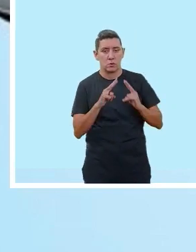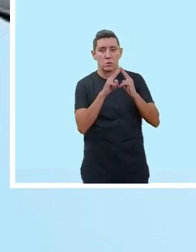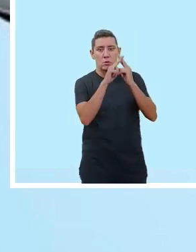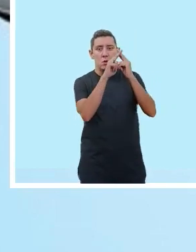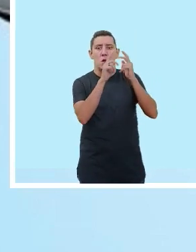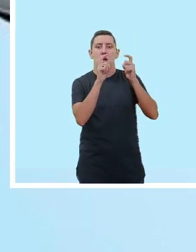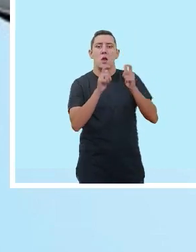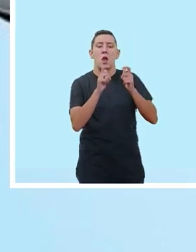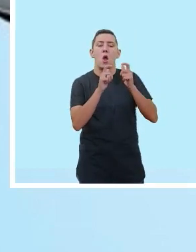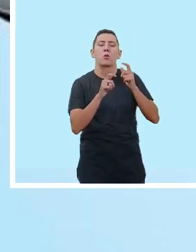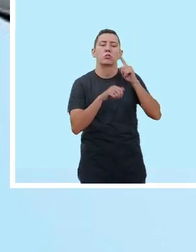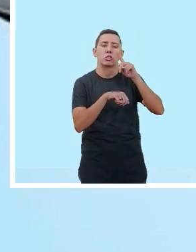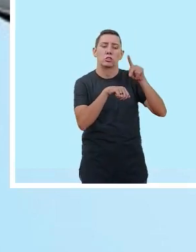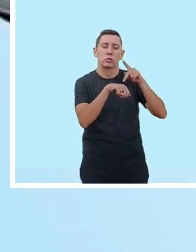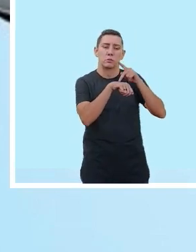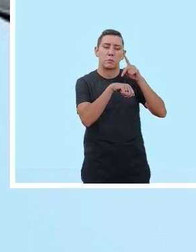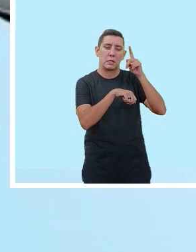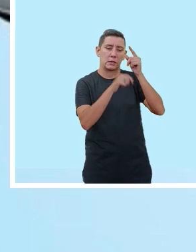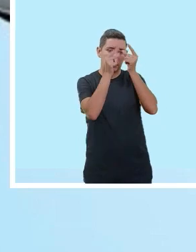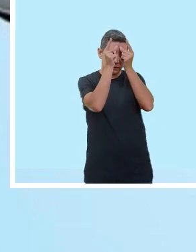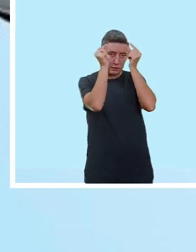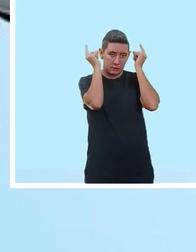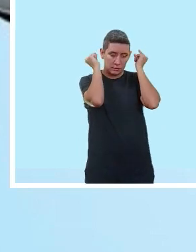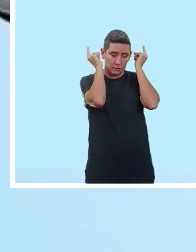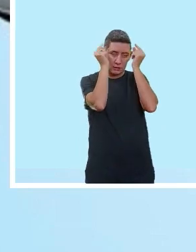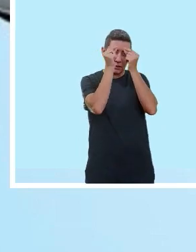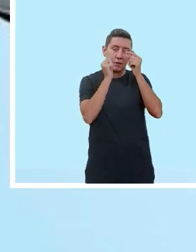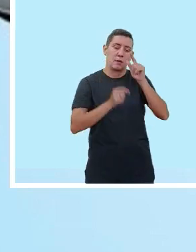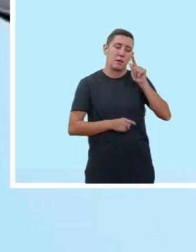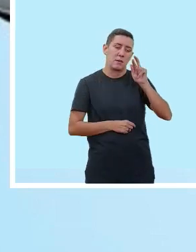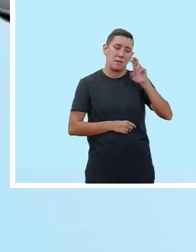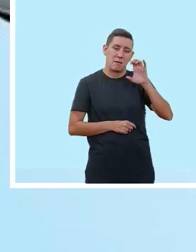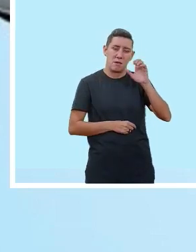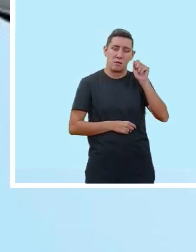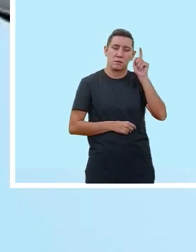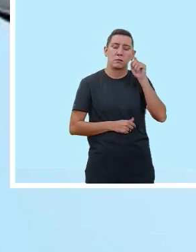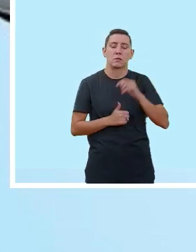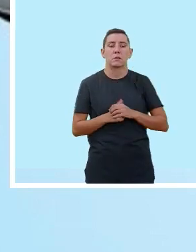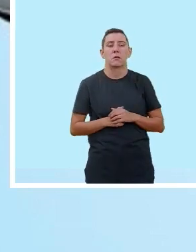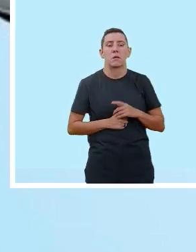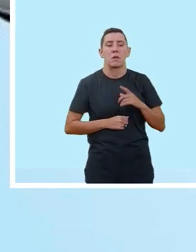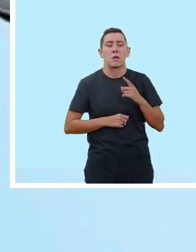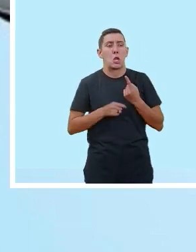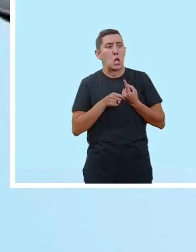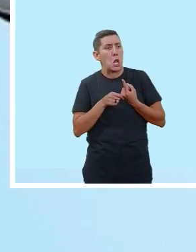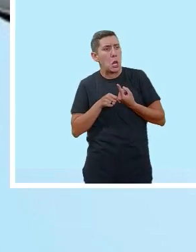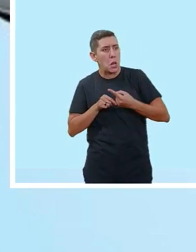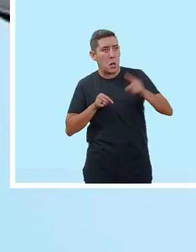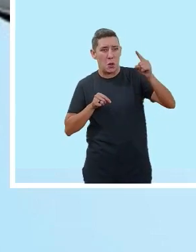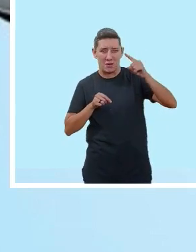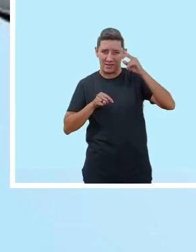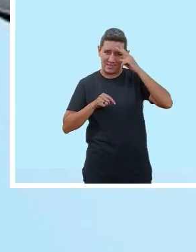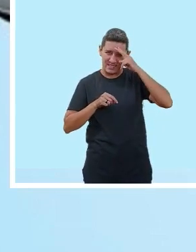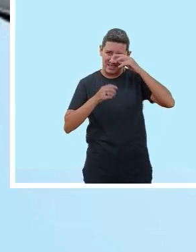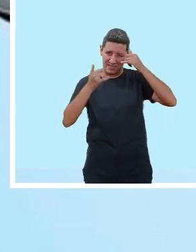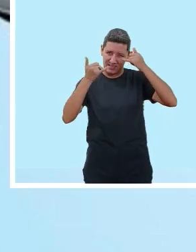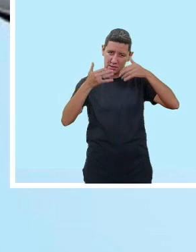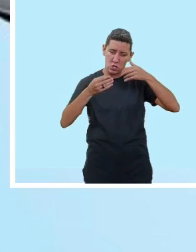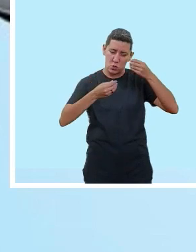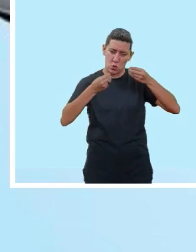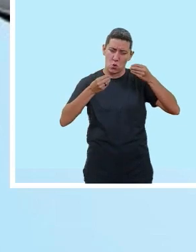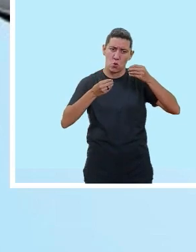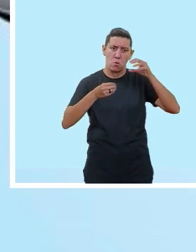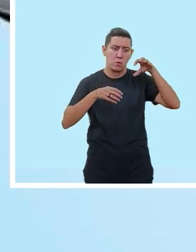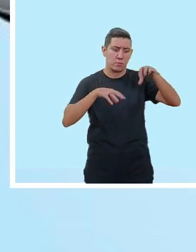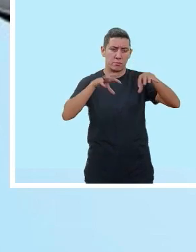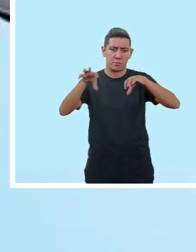isso aqui é um site remoto, né? Então, mais uma vez, como eu comentei, sites remotos, a principal fonte de